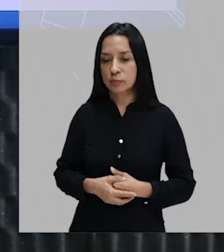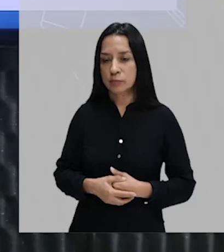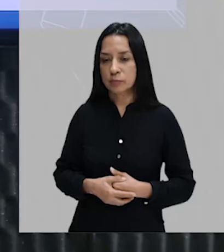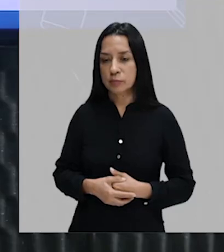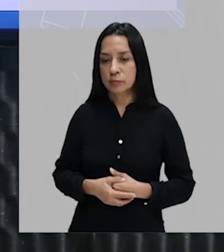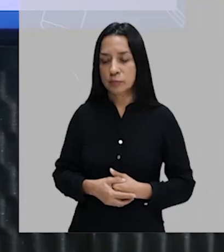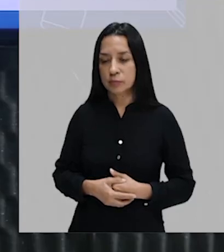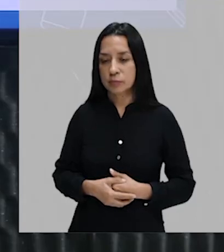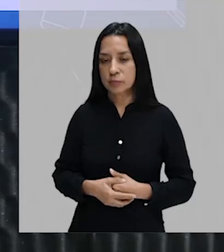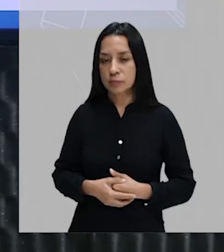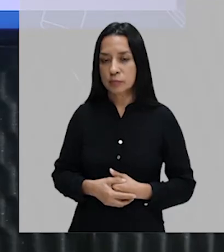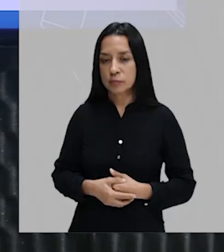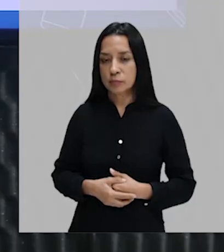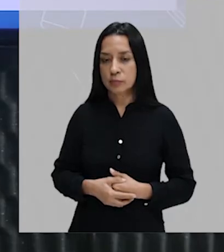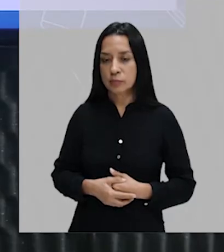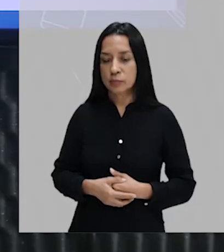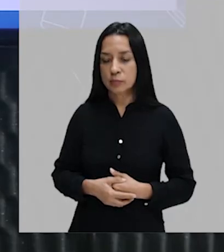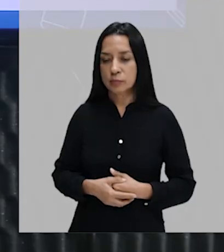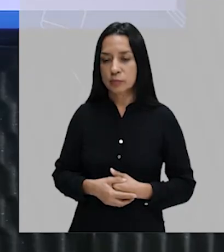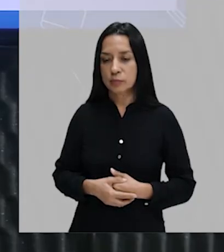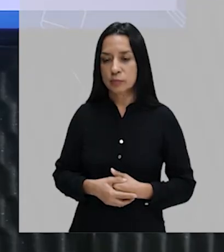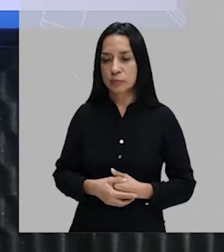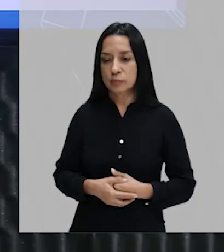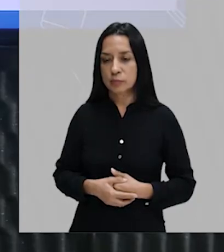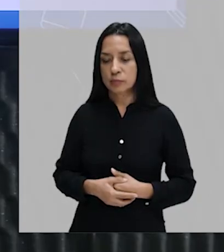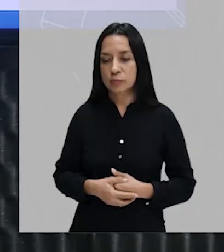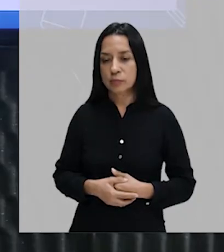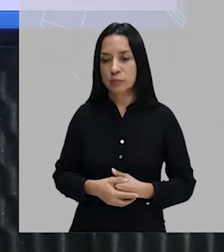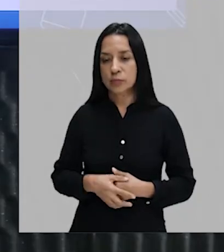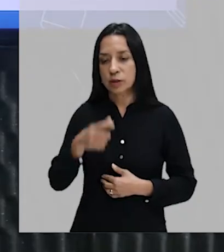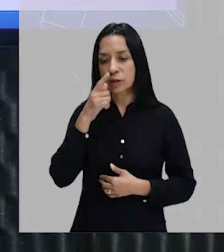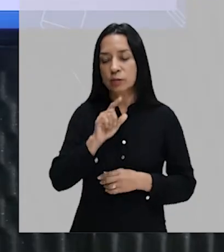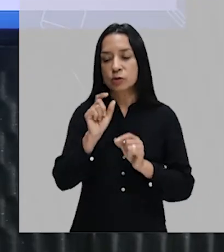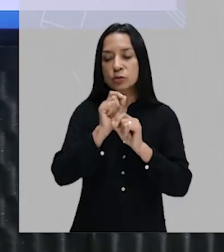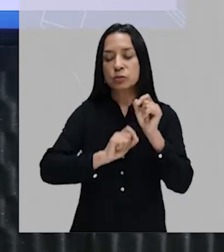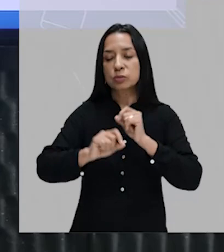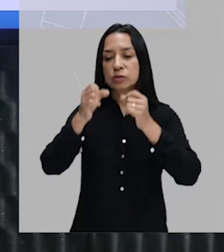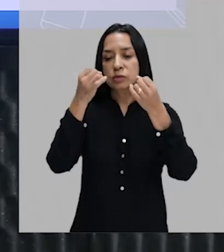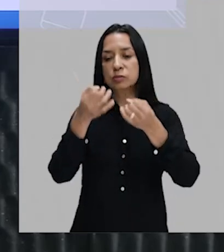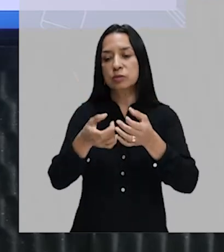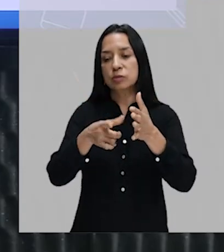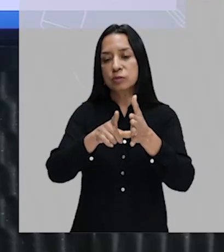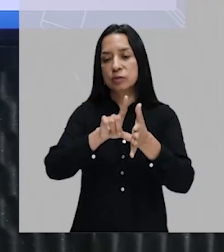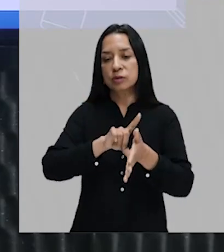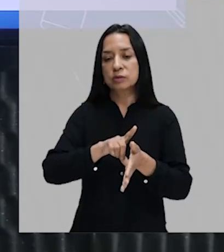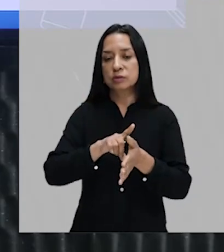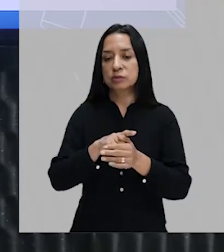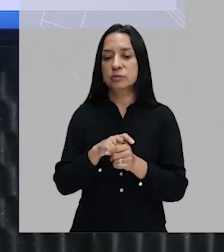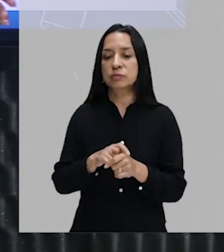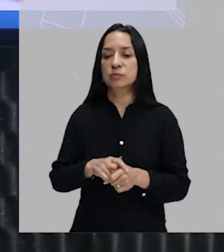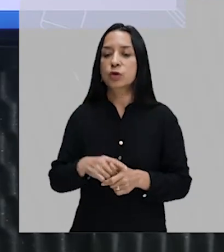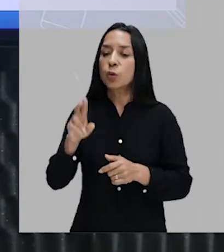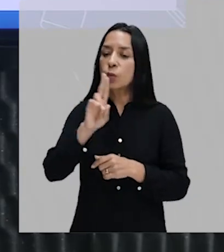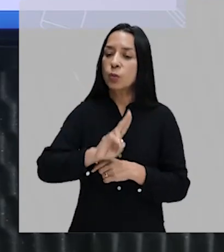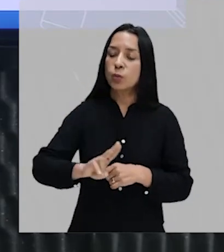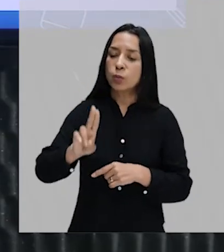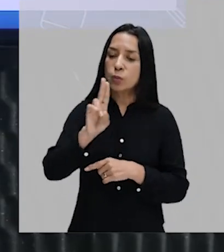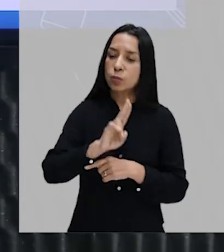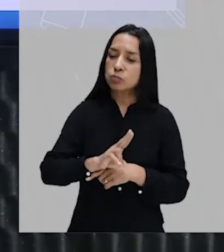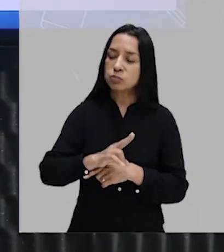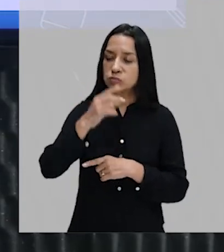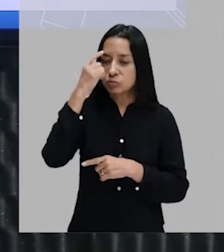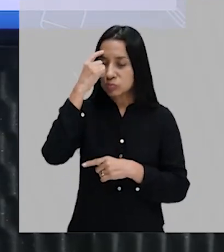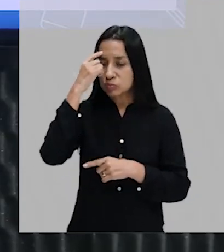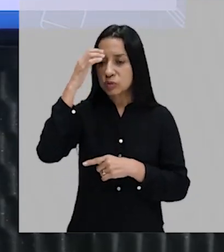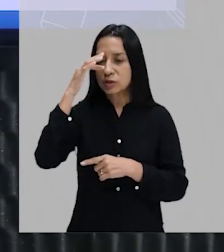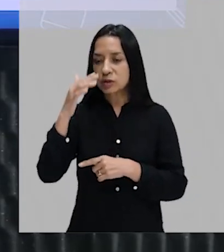a indicada. Olha só, reforçando o que a gente falou ainda há pouco. Com claridade, o uso, né, a ideia,